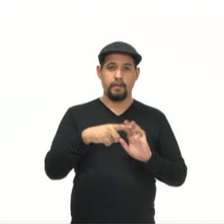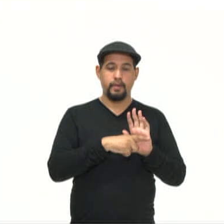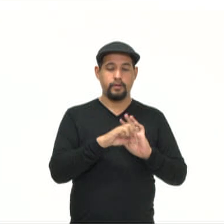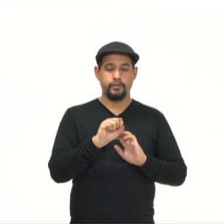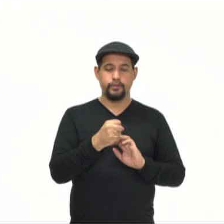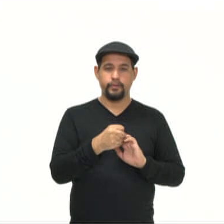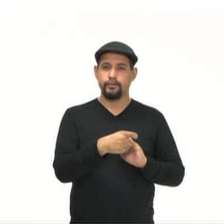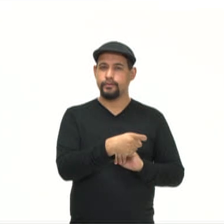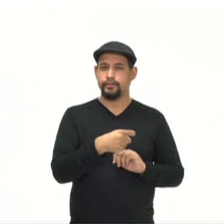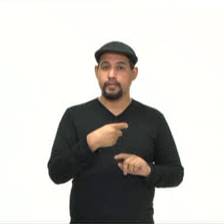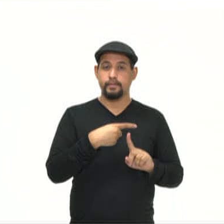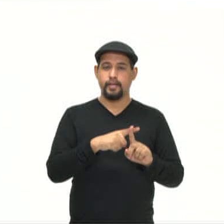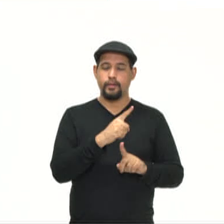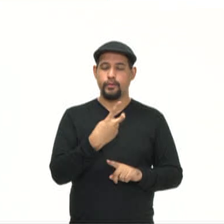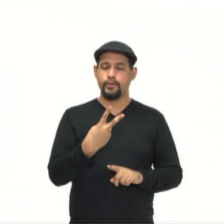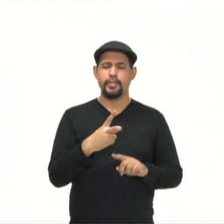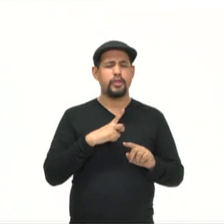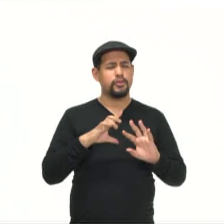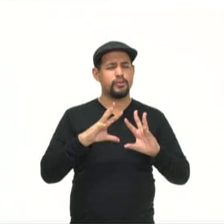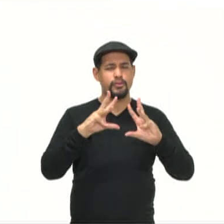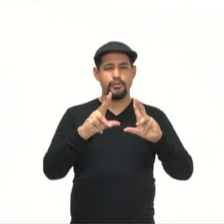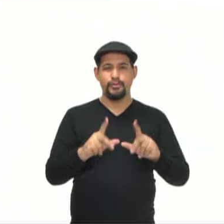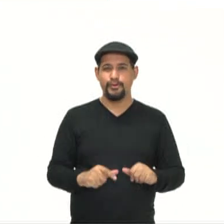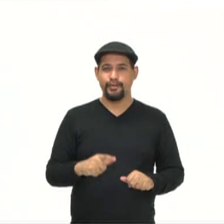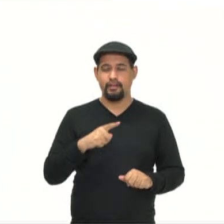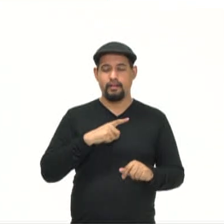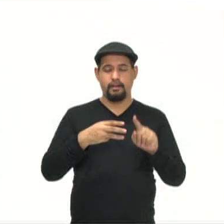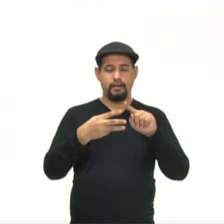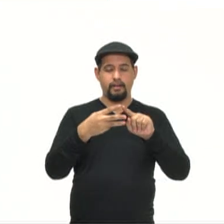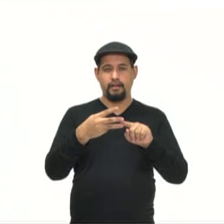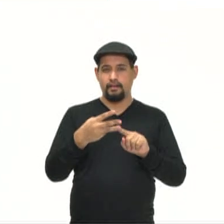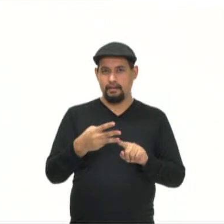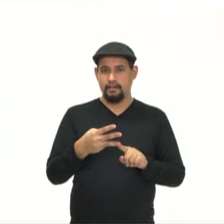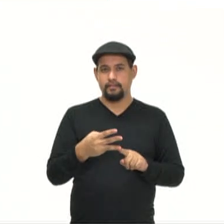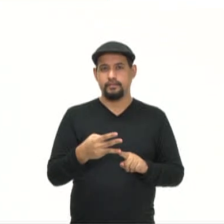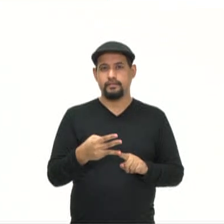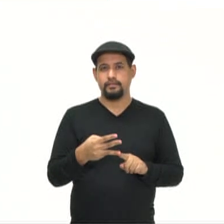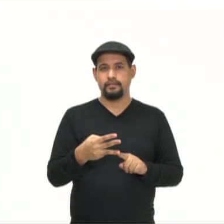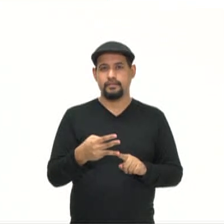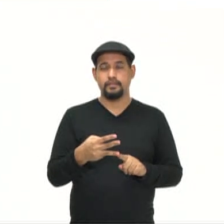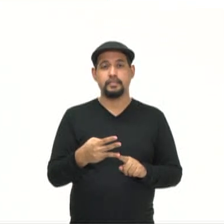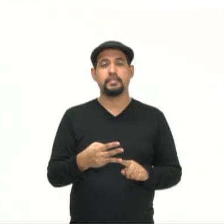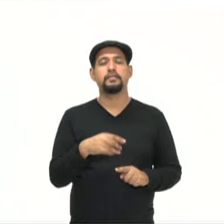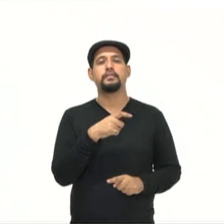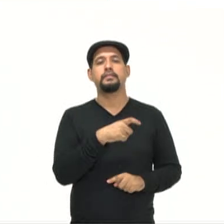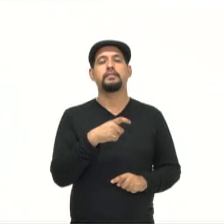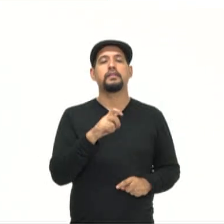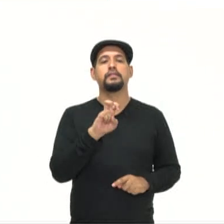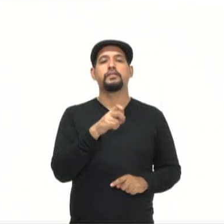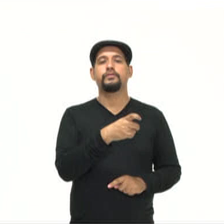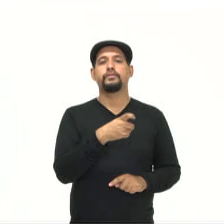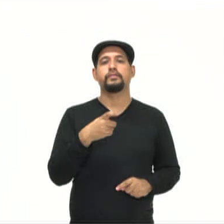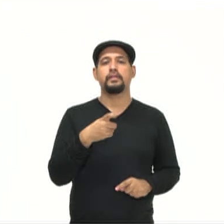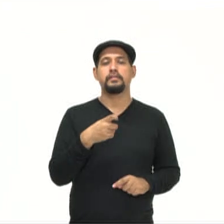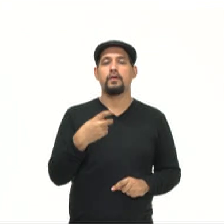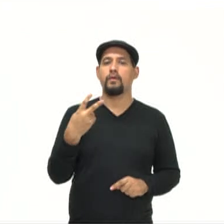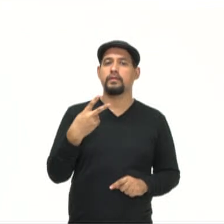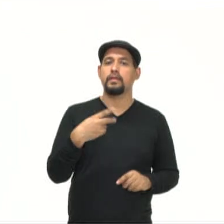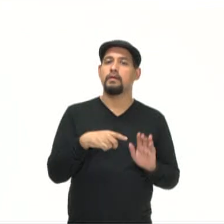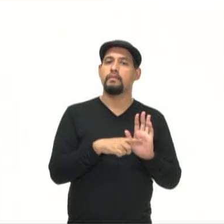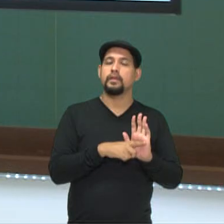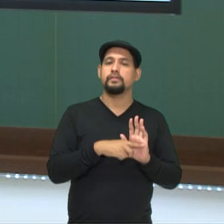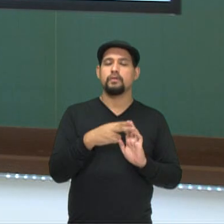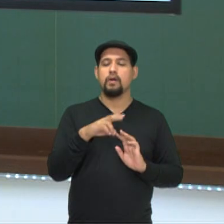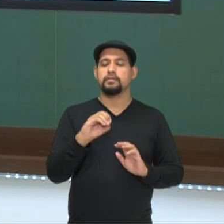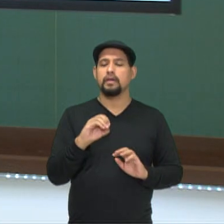8x + 12 tem todo mundo ali três termos lá tá vendo em 5x ao quadrado menos 3 x -